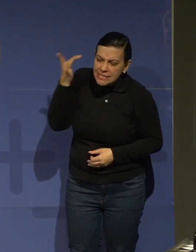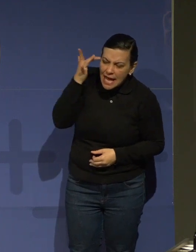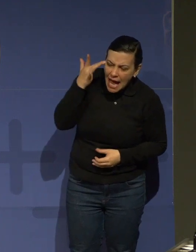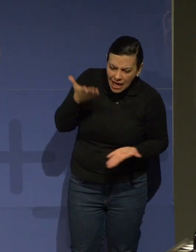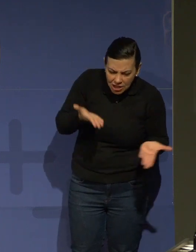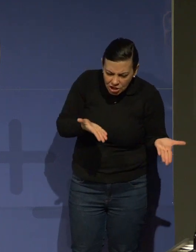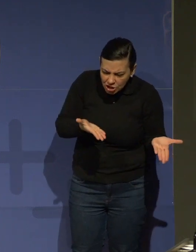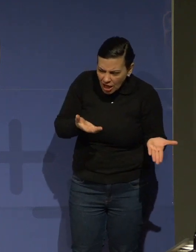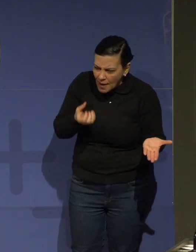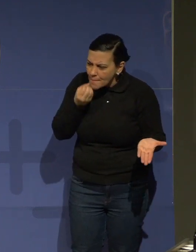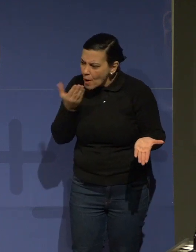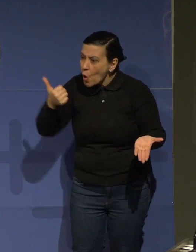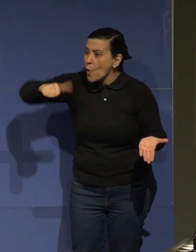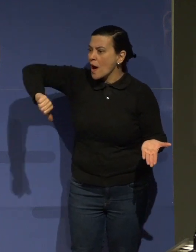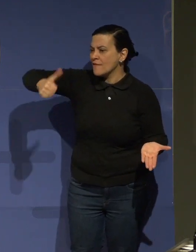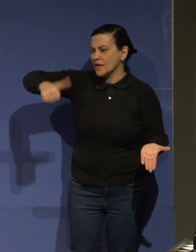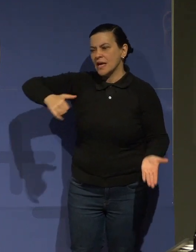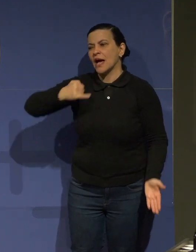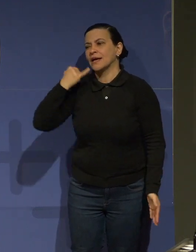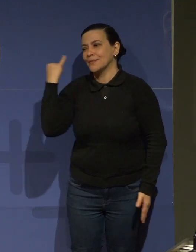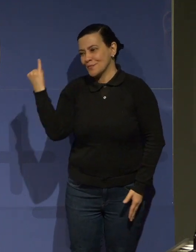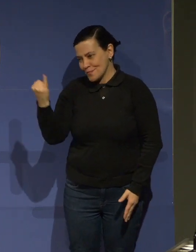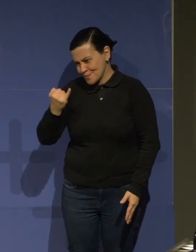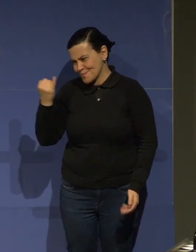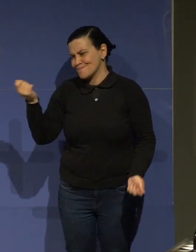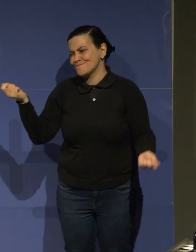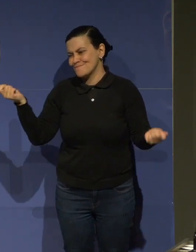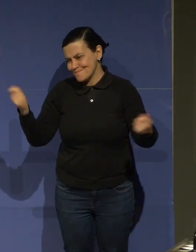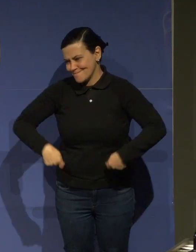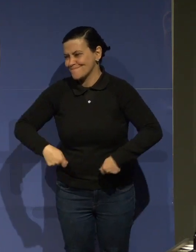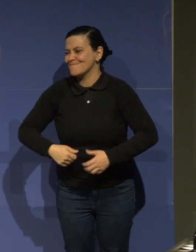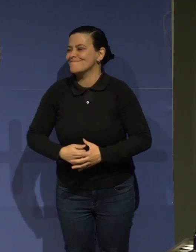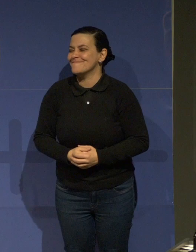captar muitas coisas que às vezes a gente deixa passar.